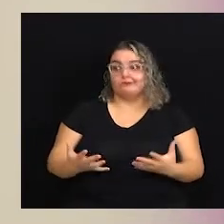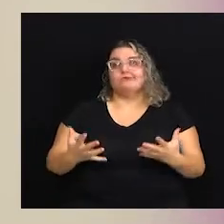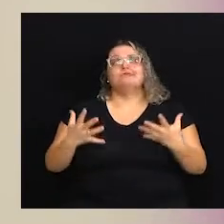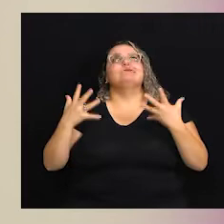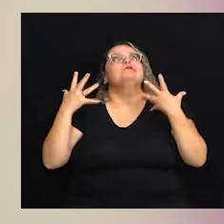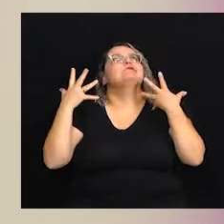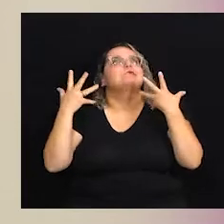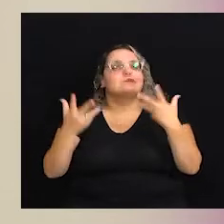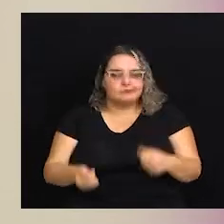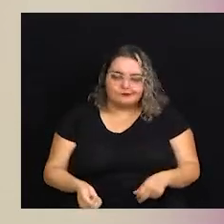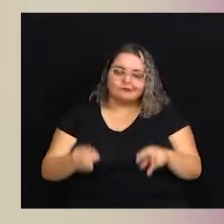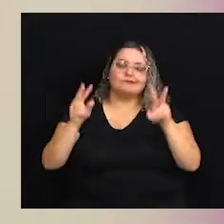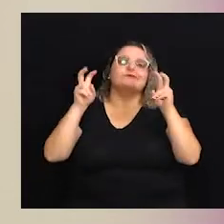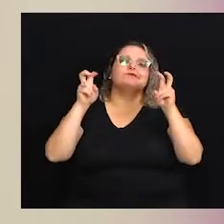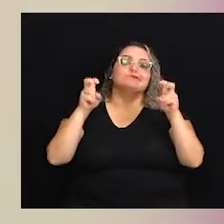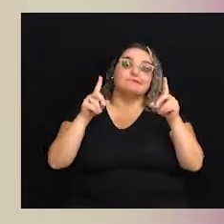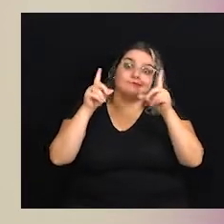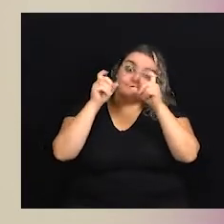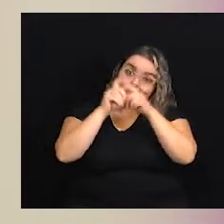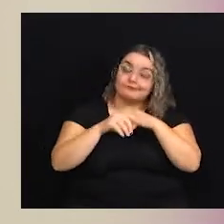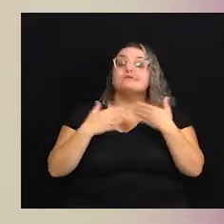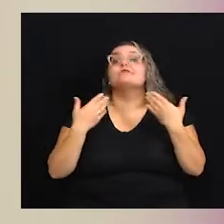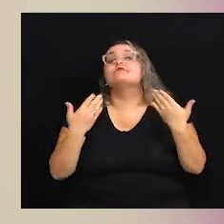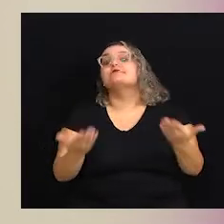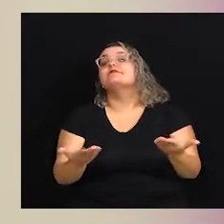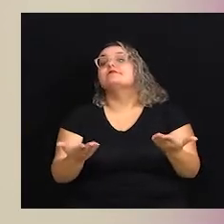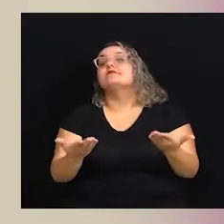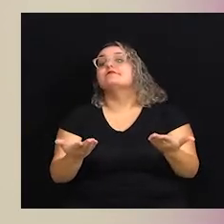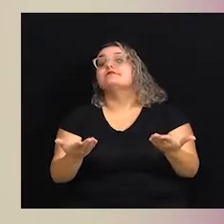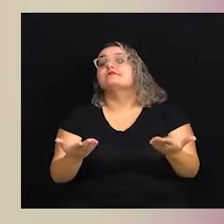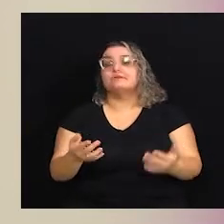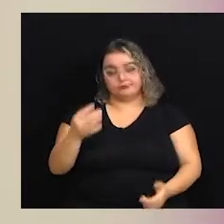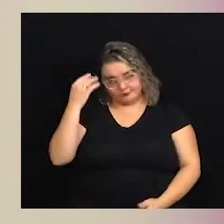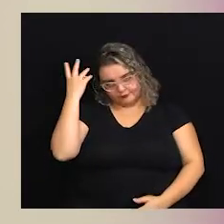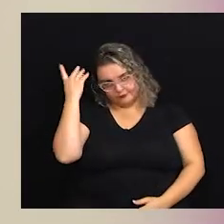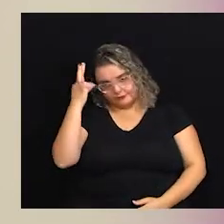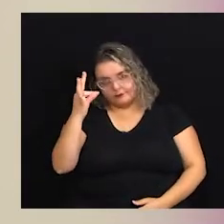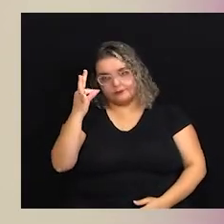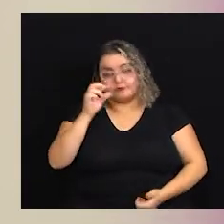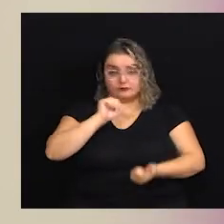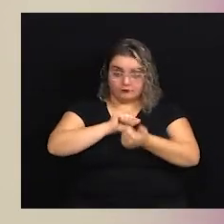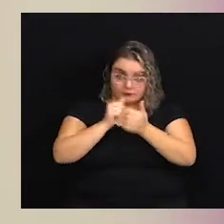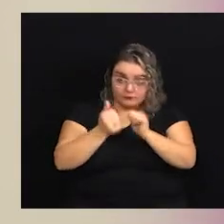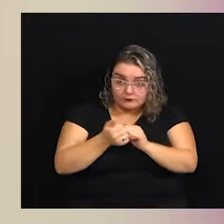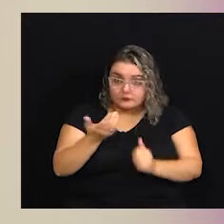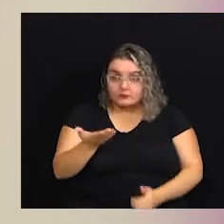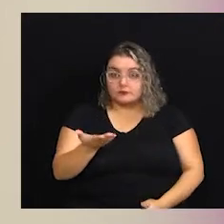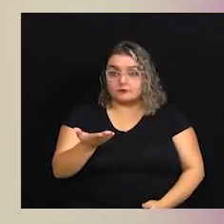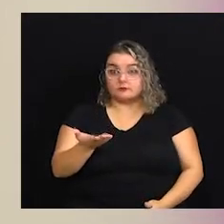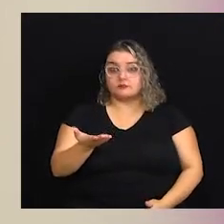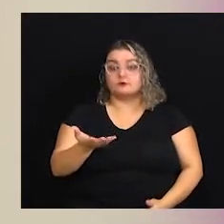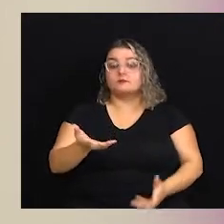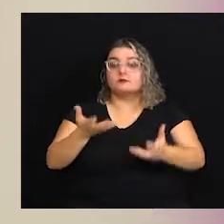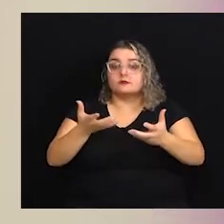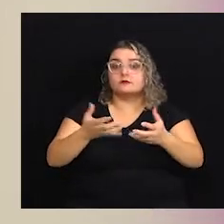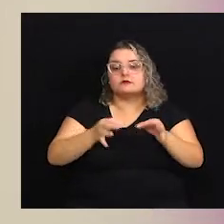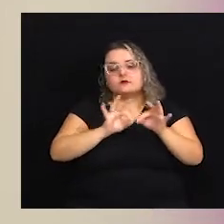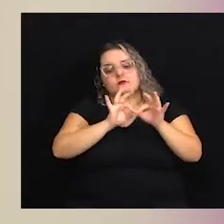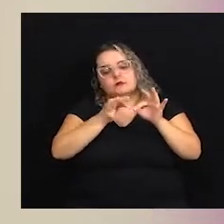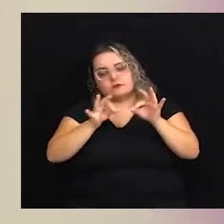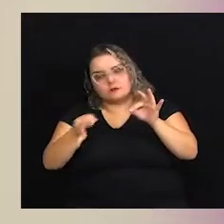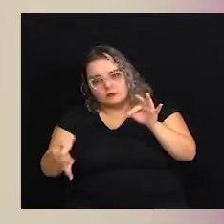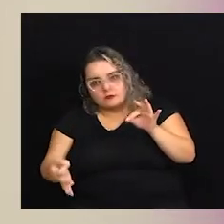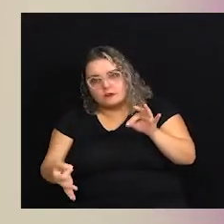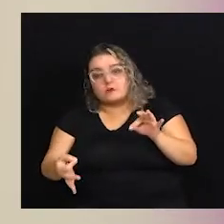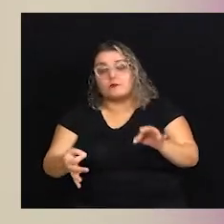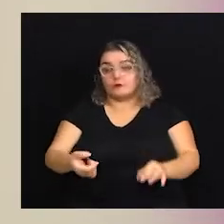para todas que estão nos assistindo, em teoria, você vai se adaptar. Mas eu quero que no discorrer